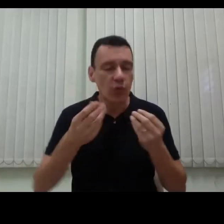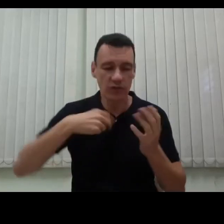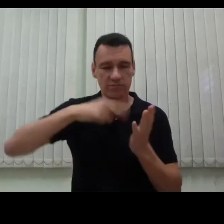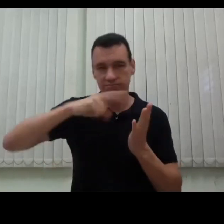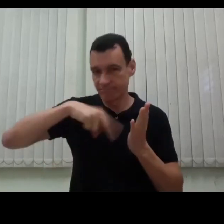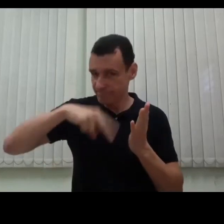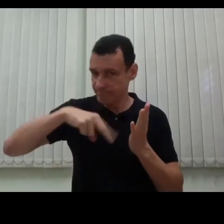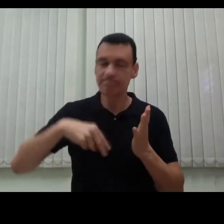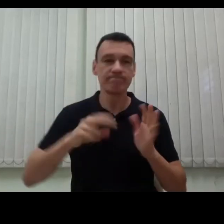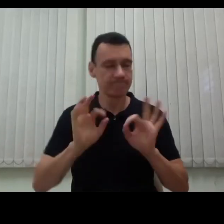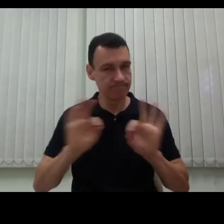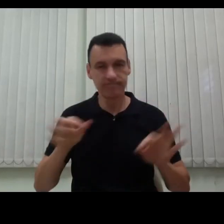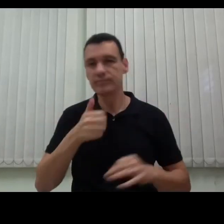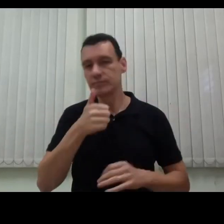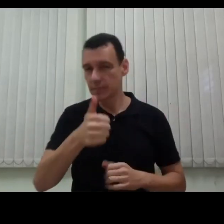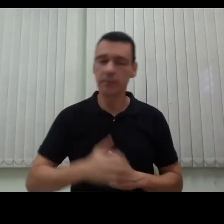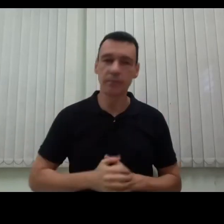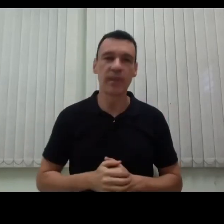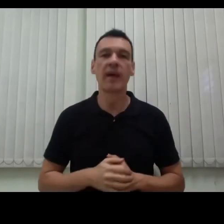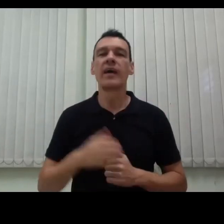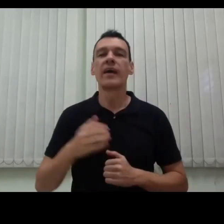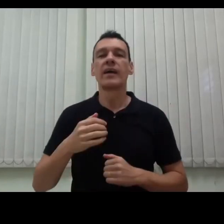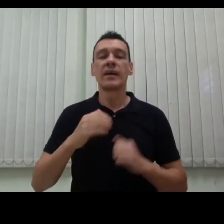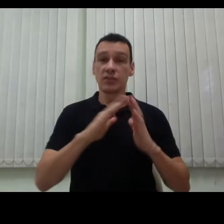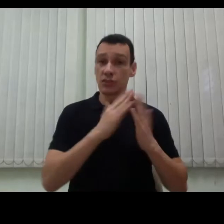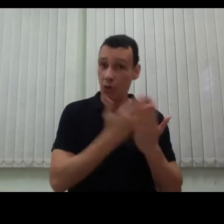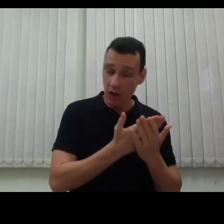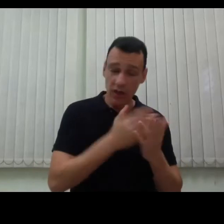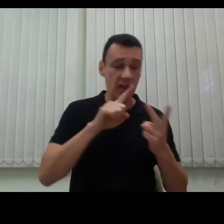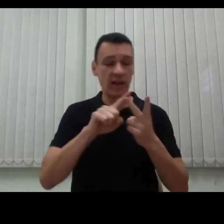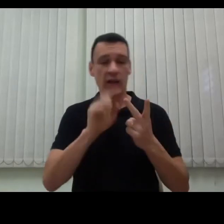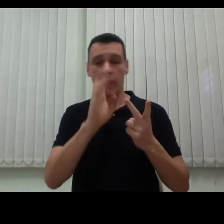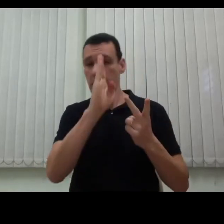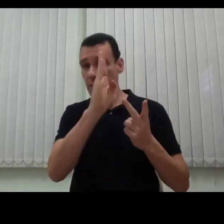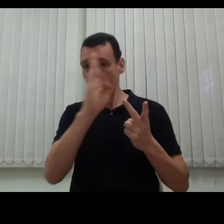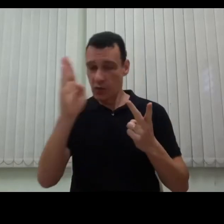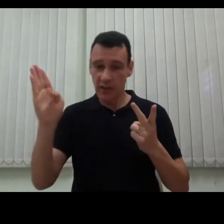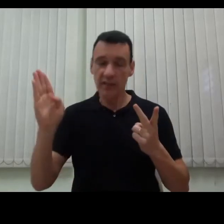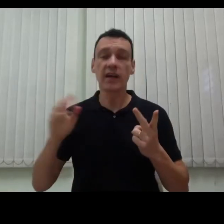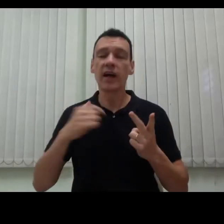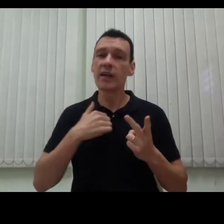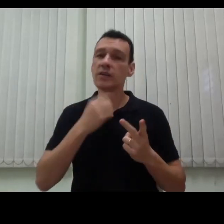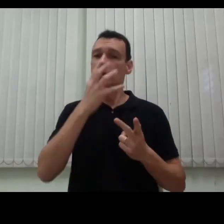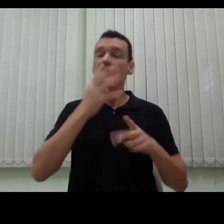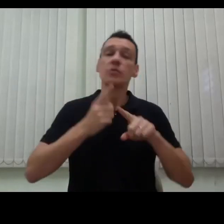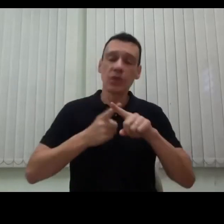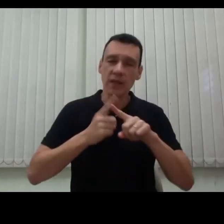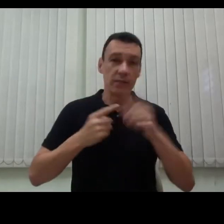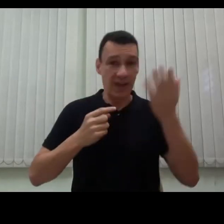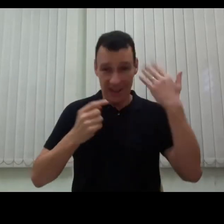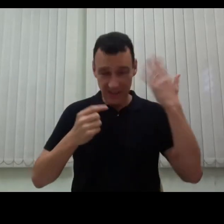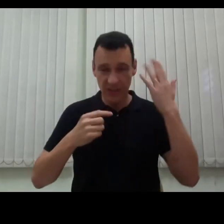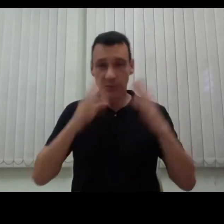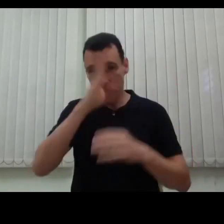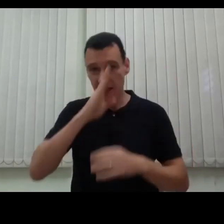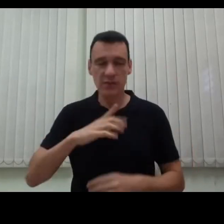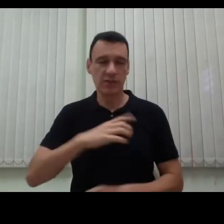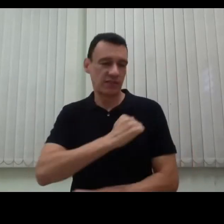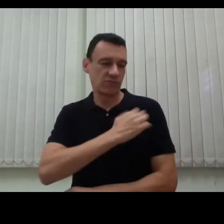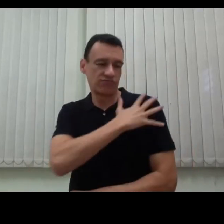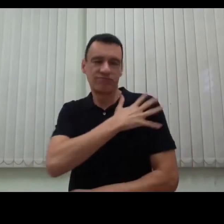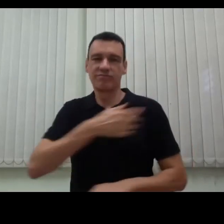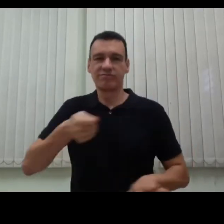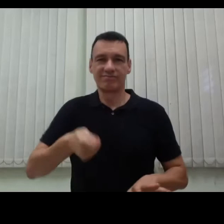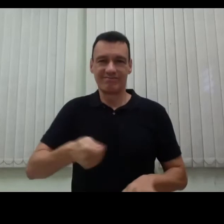profundamente marcada, primeiro, pelo processo da ditadura militar. A minha infância, a minha adolescência e parte da minha